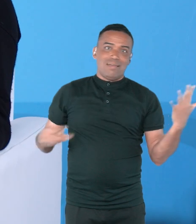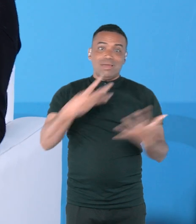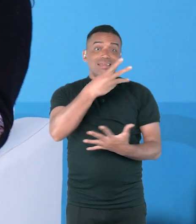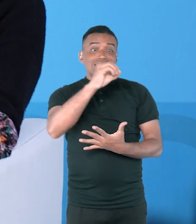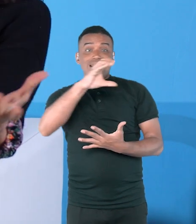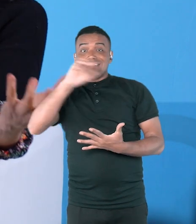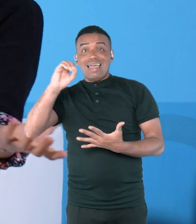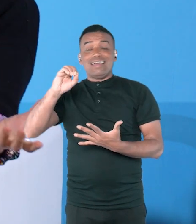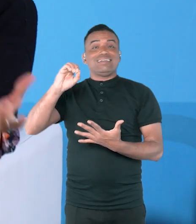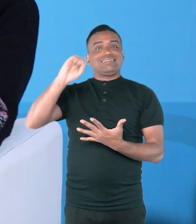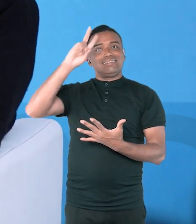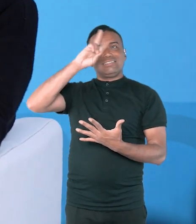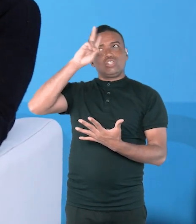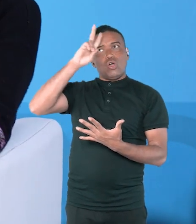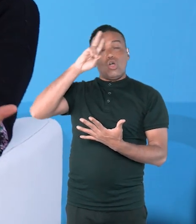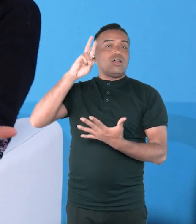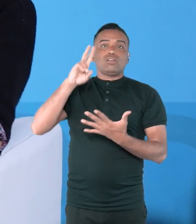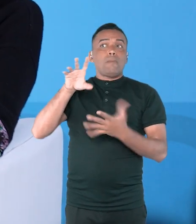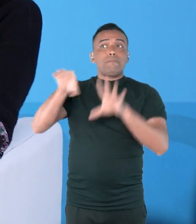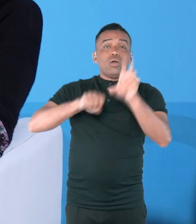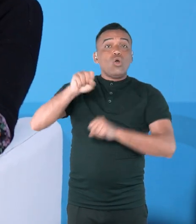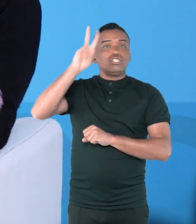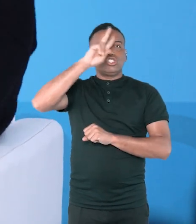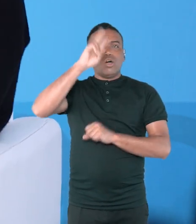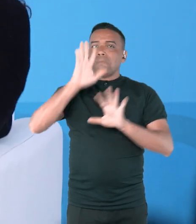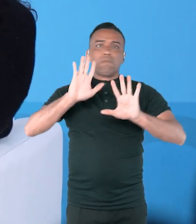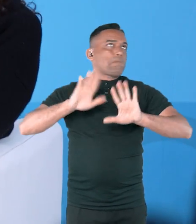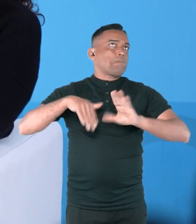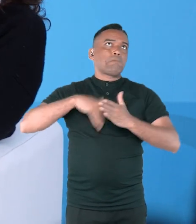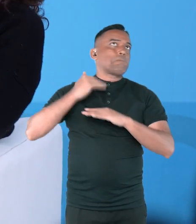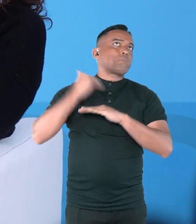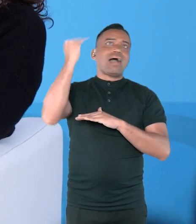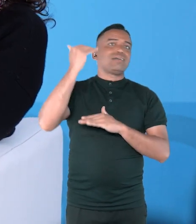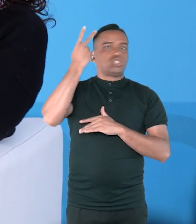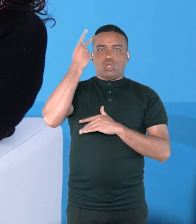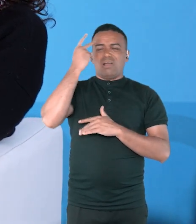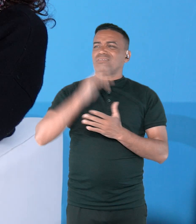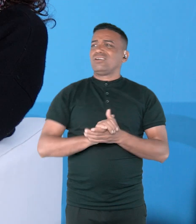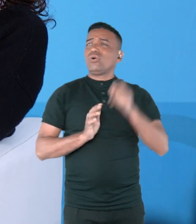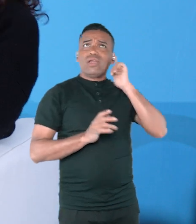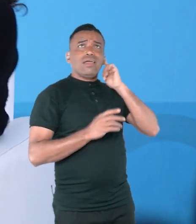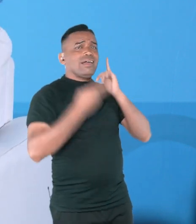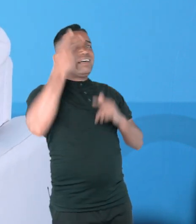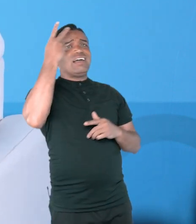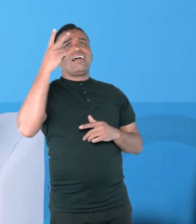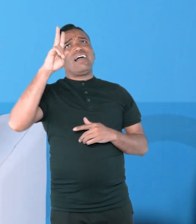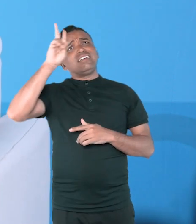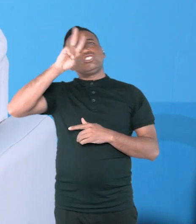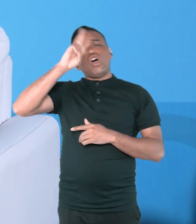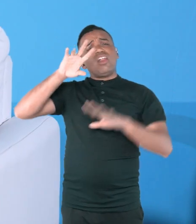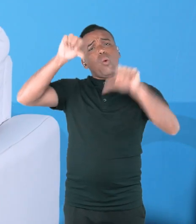porque acabaram ficando as histórias mais comuns. O que não é uma boa história? O que é uma história